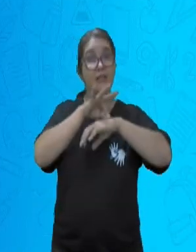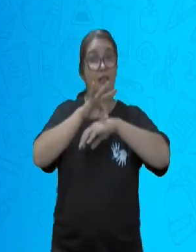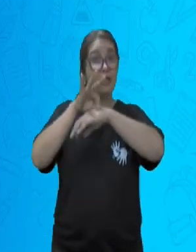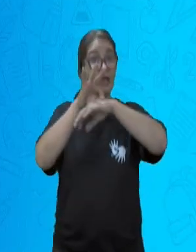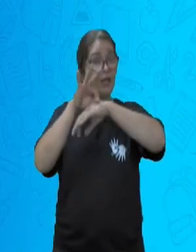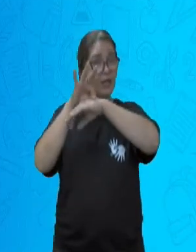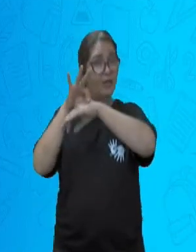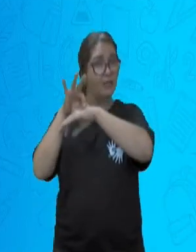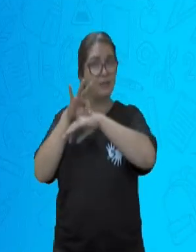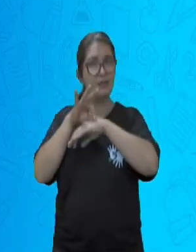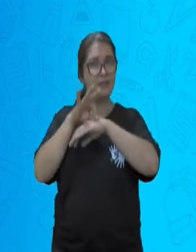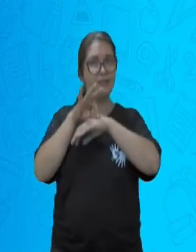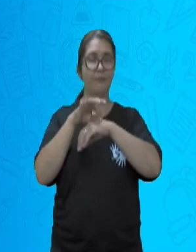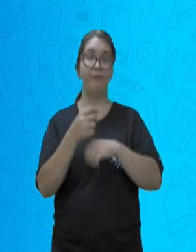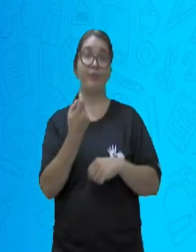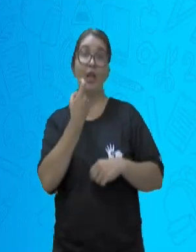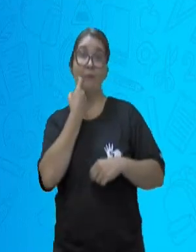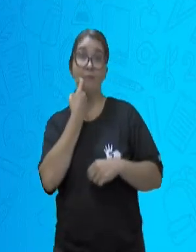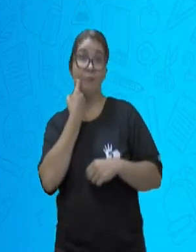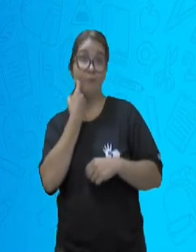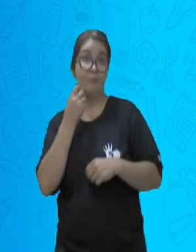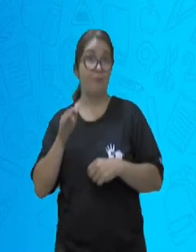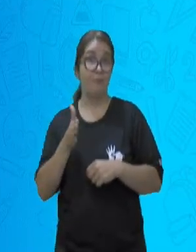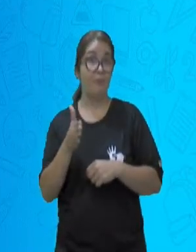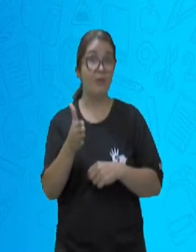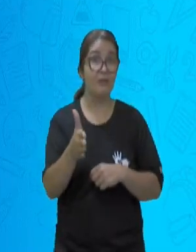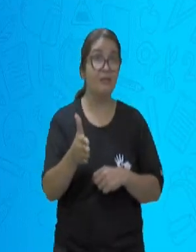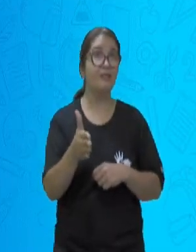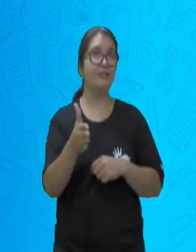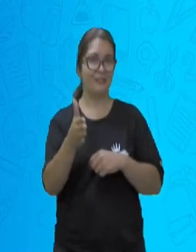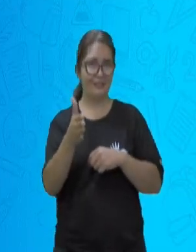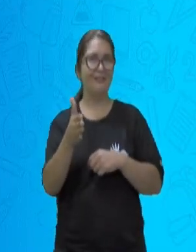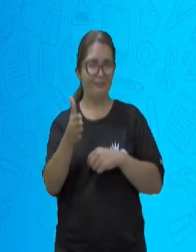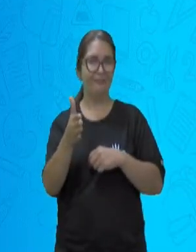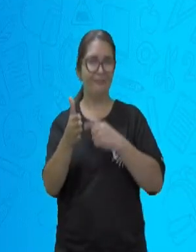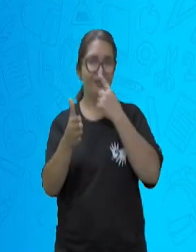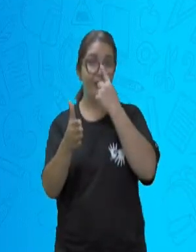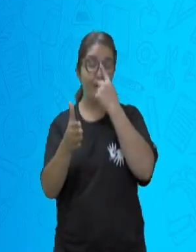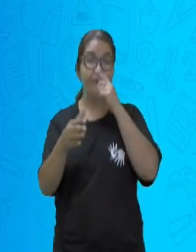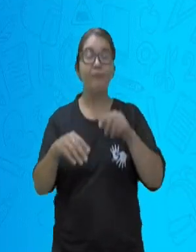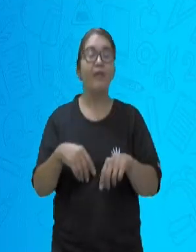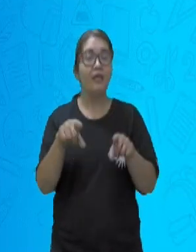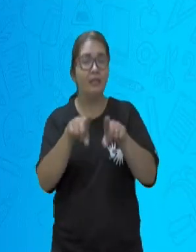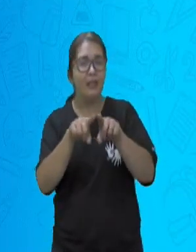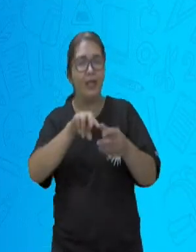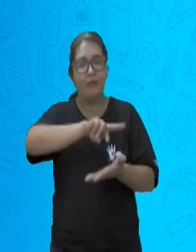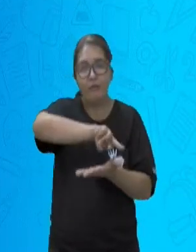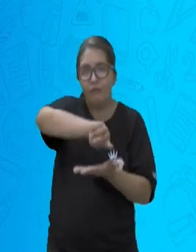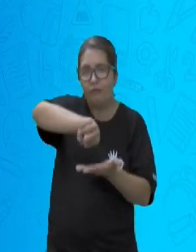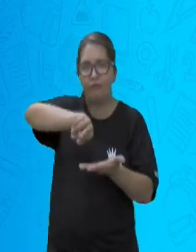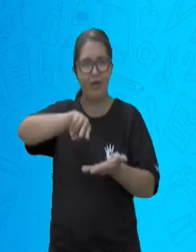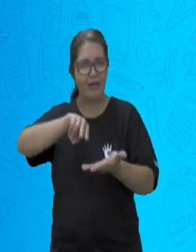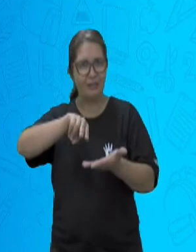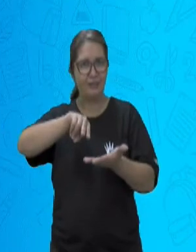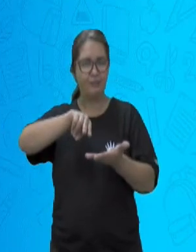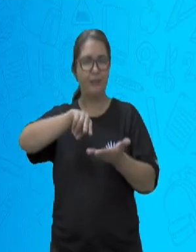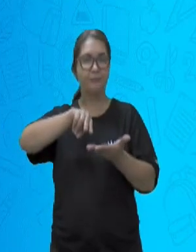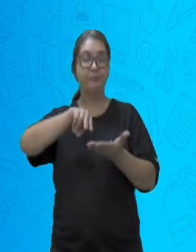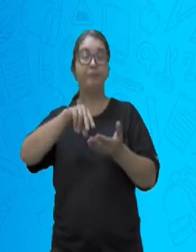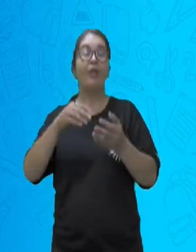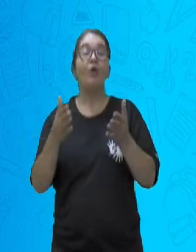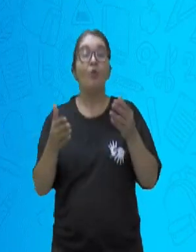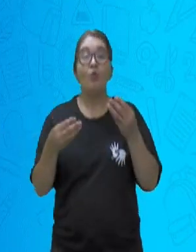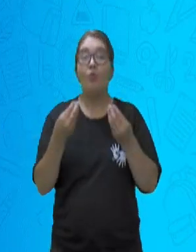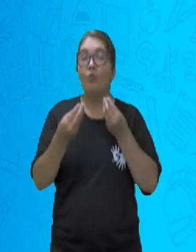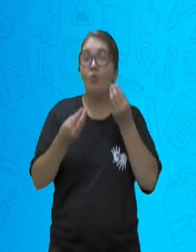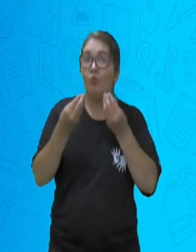pirâmide. Todos os alimentos que estão contidos na pirâmide, eles têm origens, tanto animal, quanto vegetal, quanto mineral. Essa é uma outra